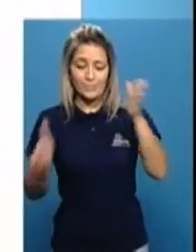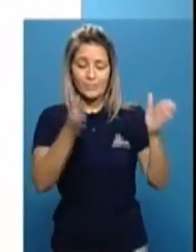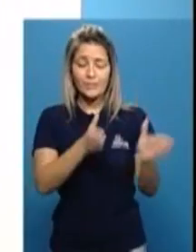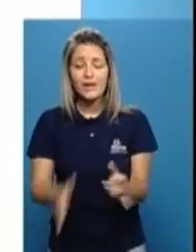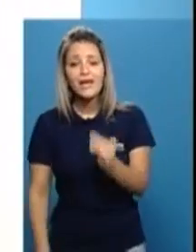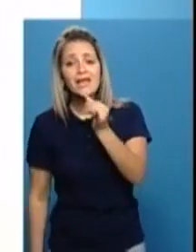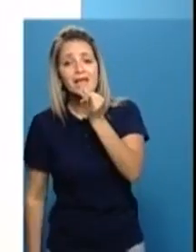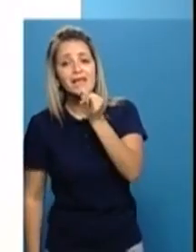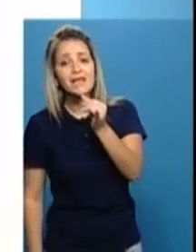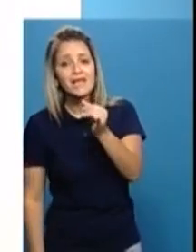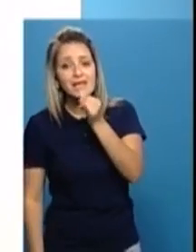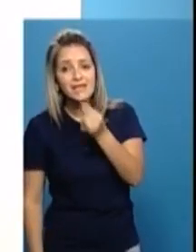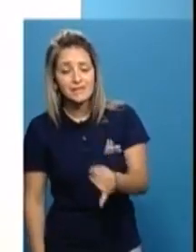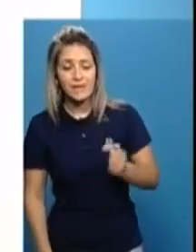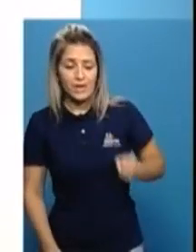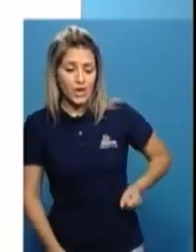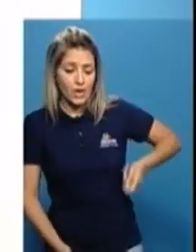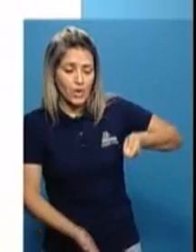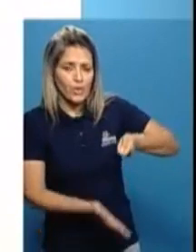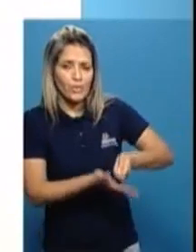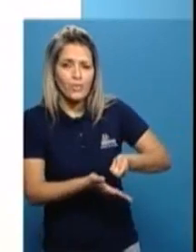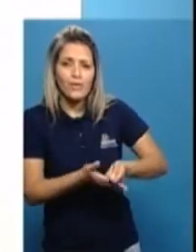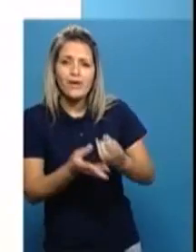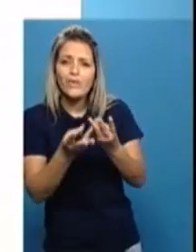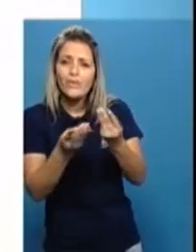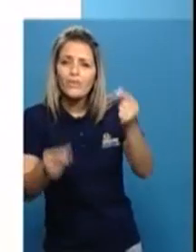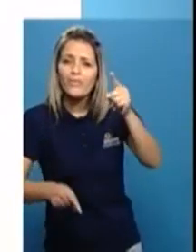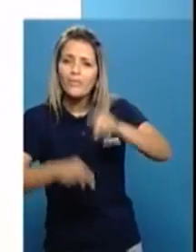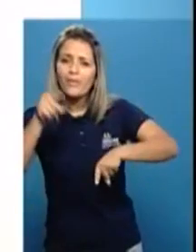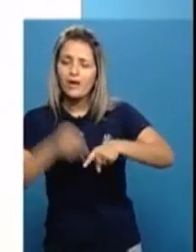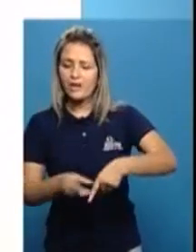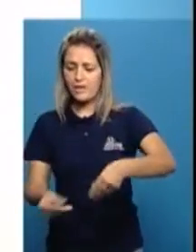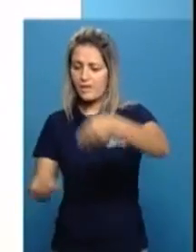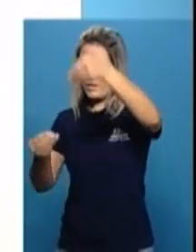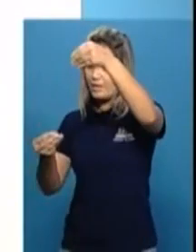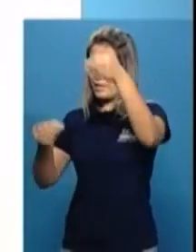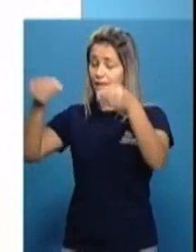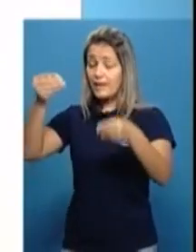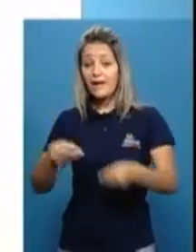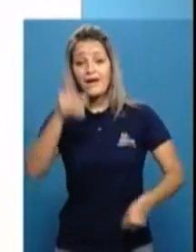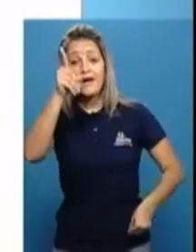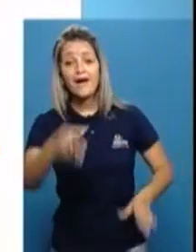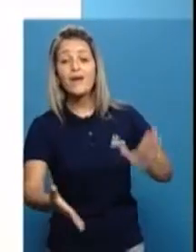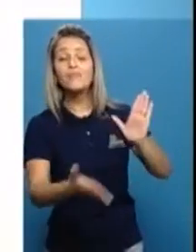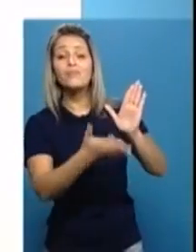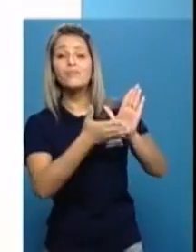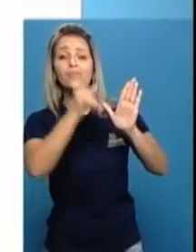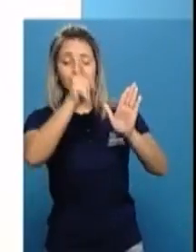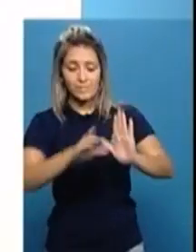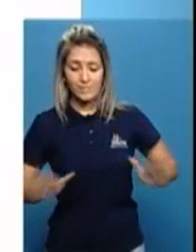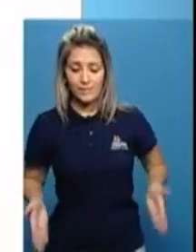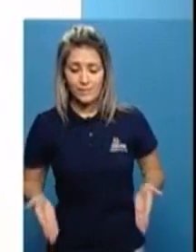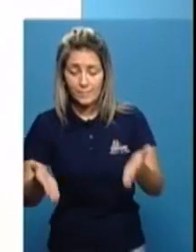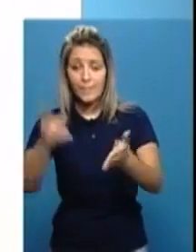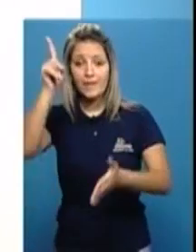por exemplo, um rígido controle de qualidade, programas motivacionais, programas de